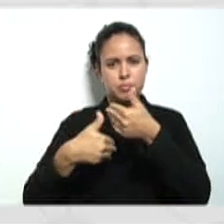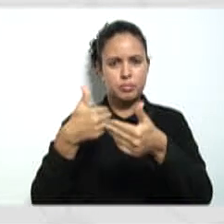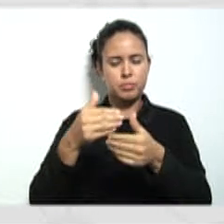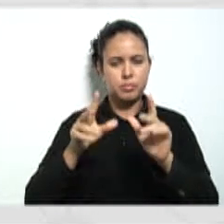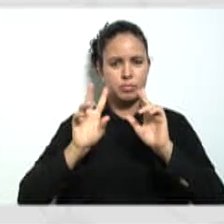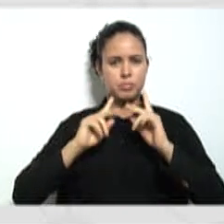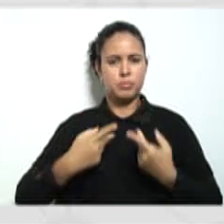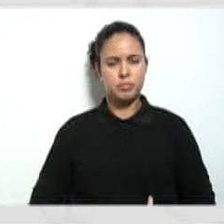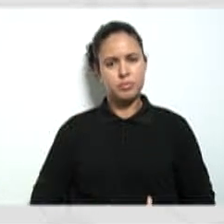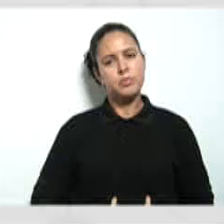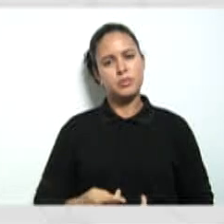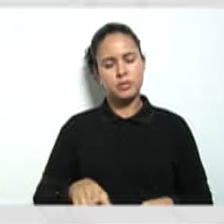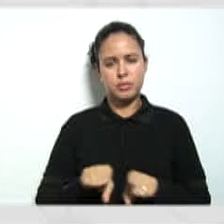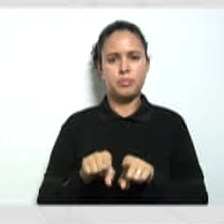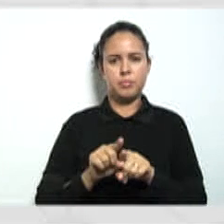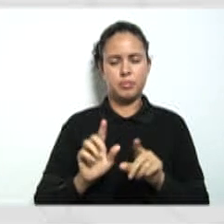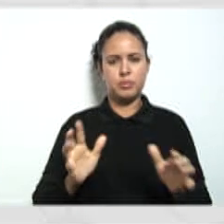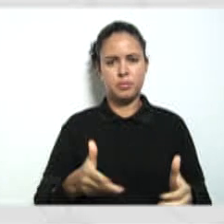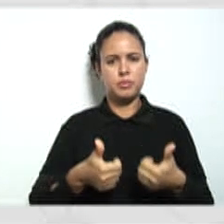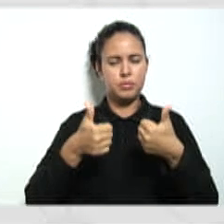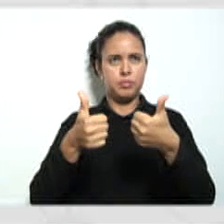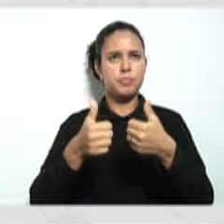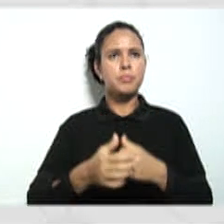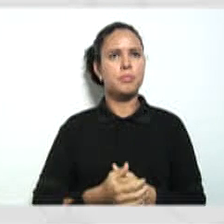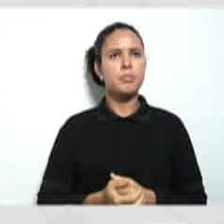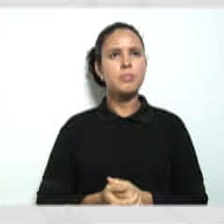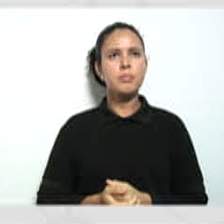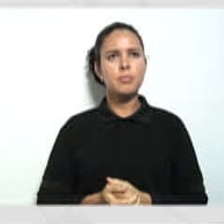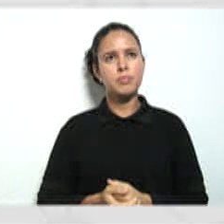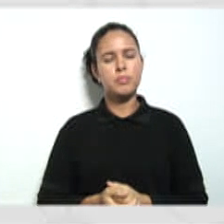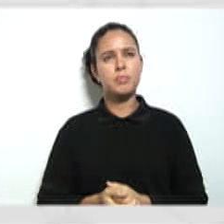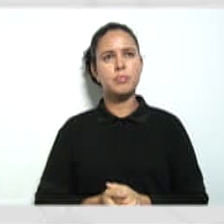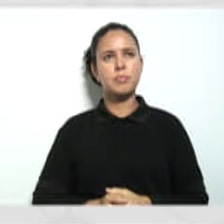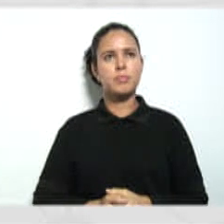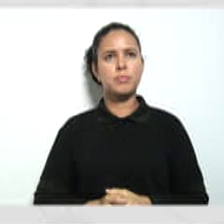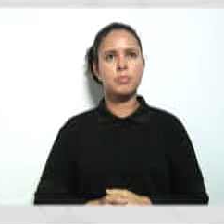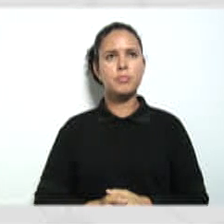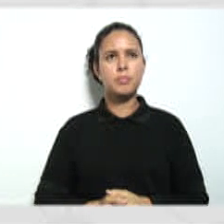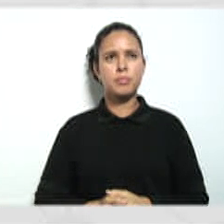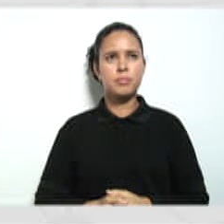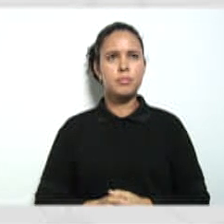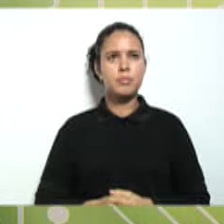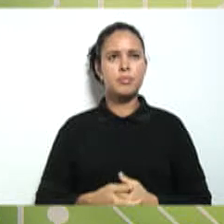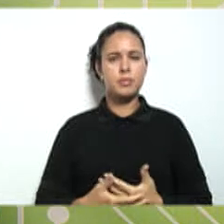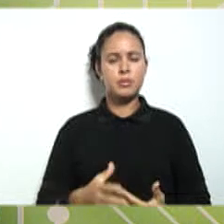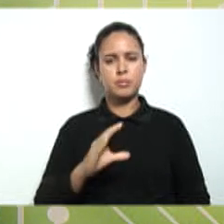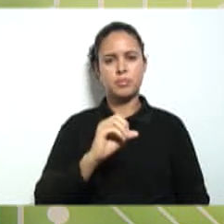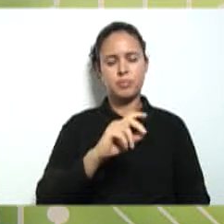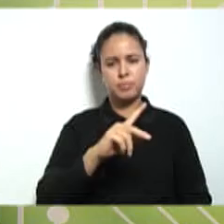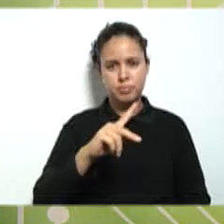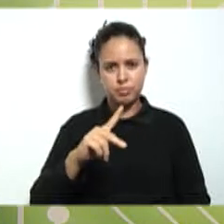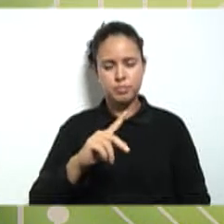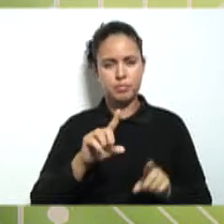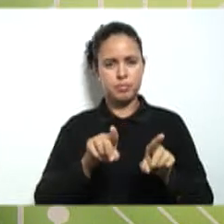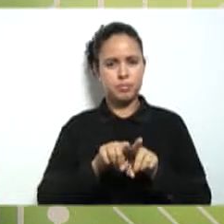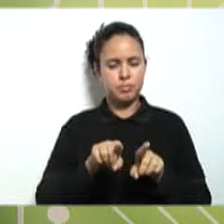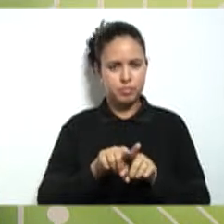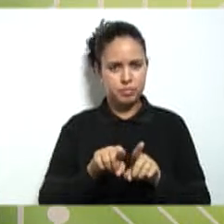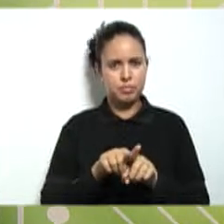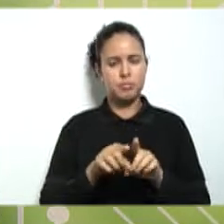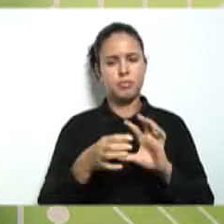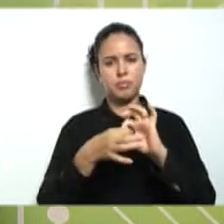mesmas regiões. Então a gente vê aí uma coincidência dessa incidência de cooperativas e do índice de